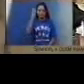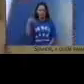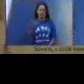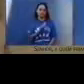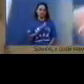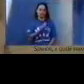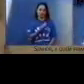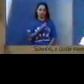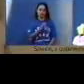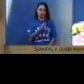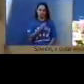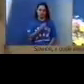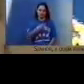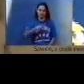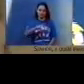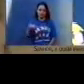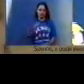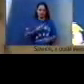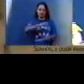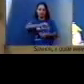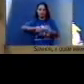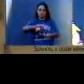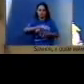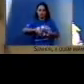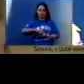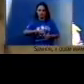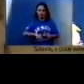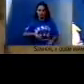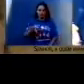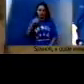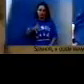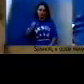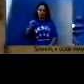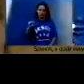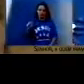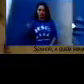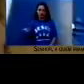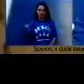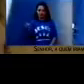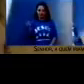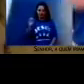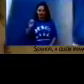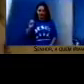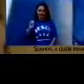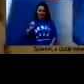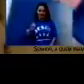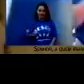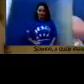pecados vai nos transformando no sapo. Pisado pela droga,